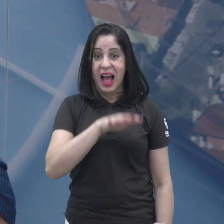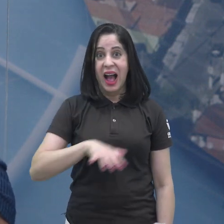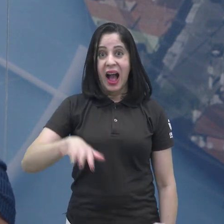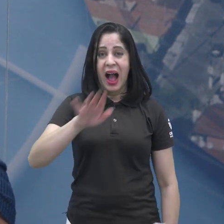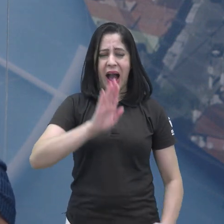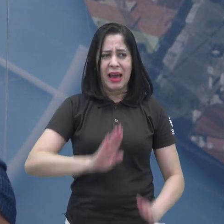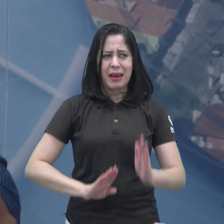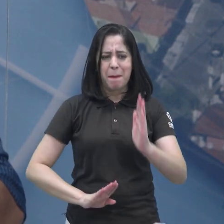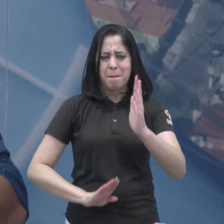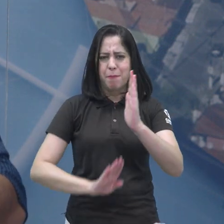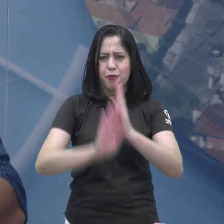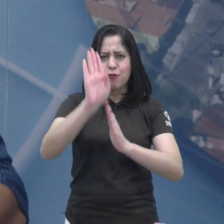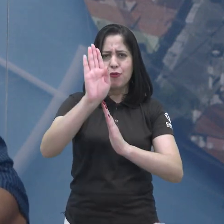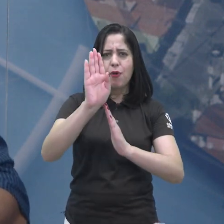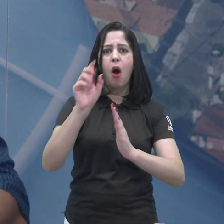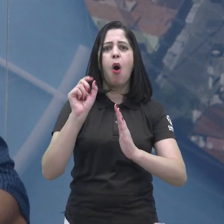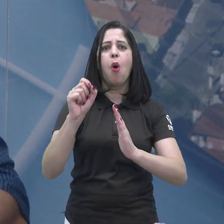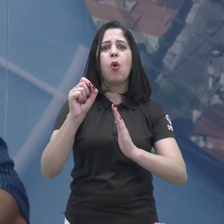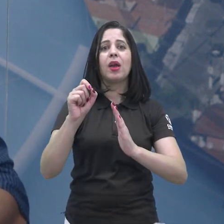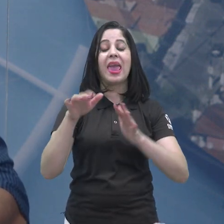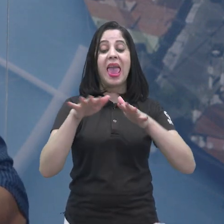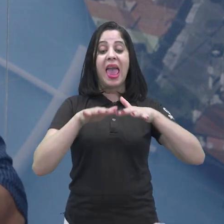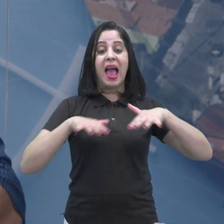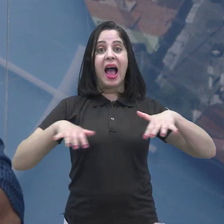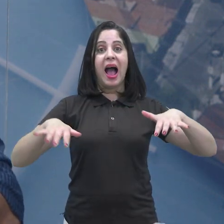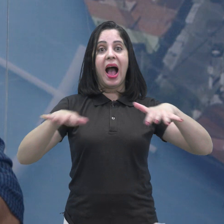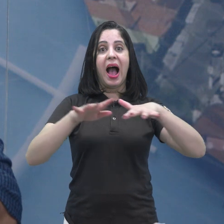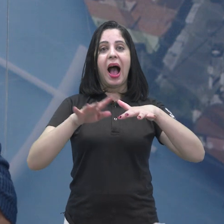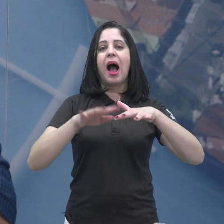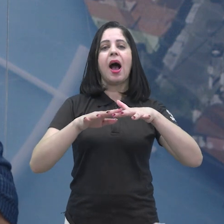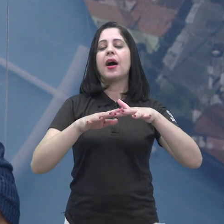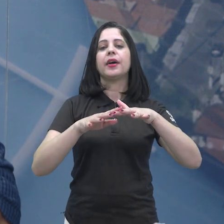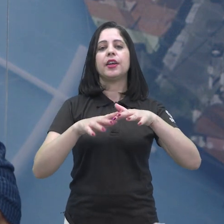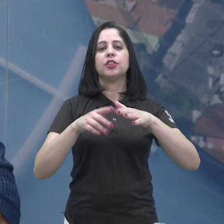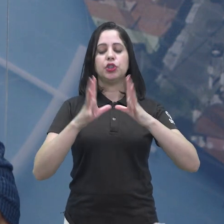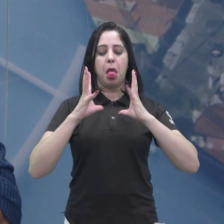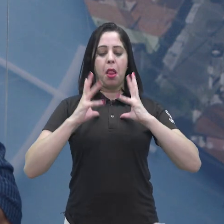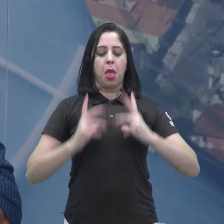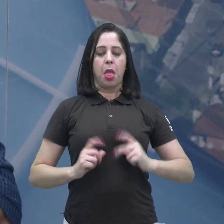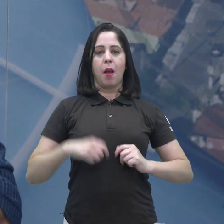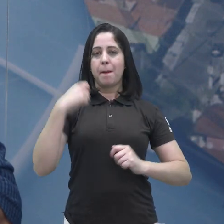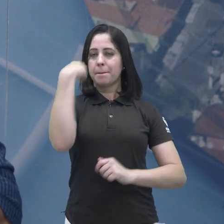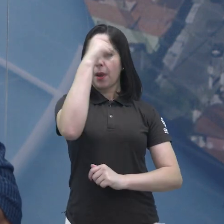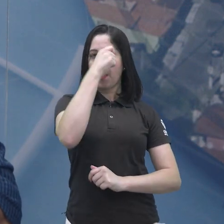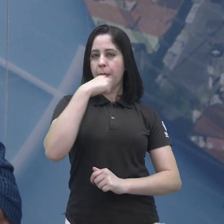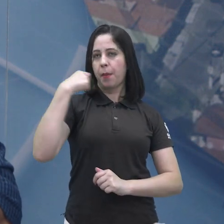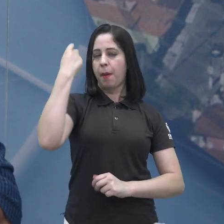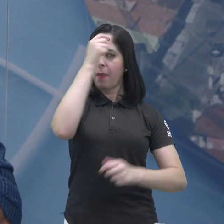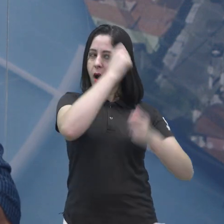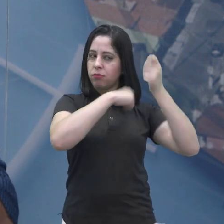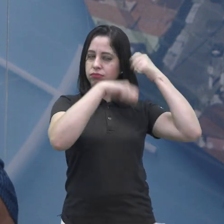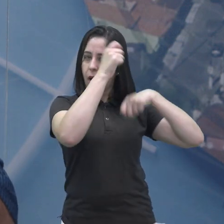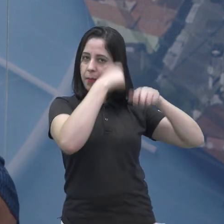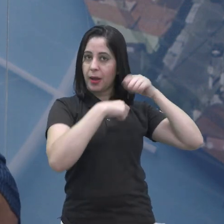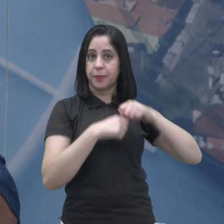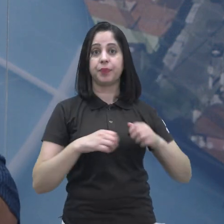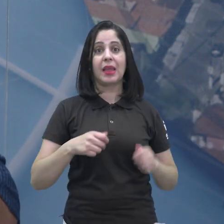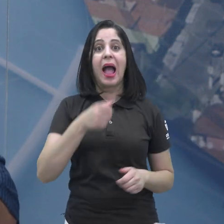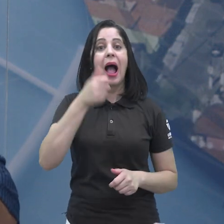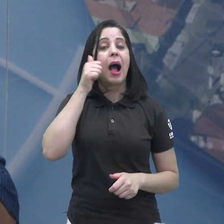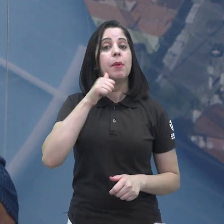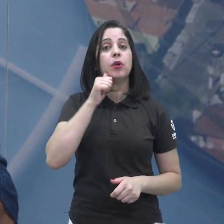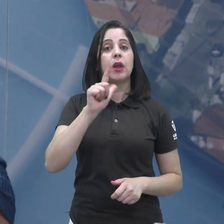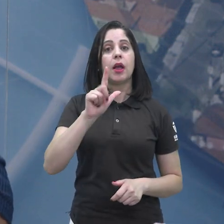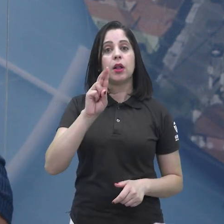setor que teve a maior alta foi o de higiene e beleza. E a gente recebeu um depoimento da Luciana